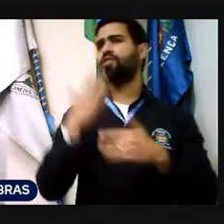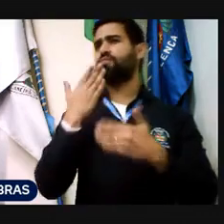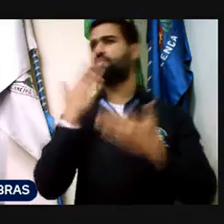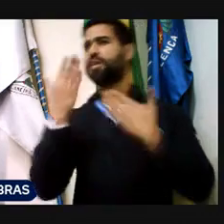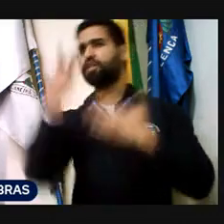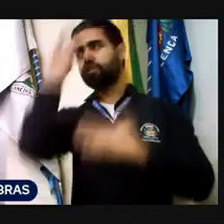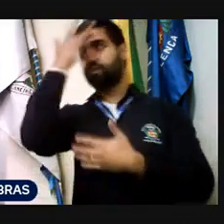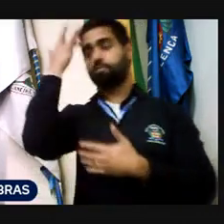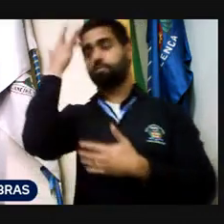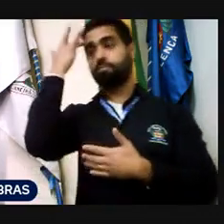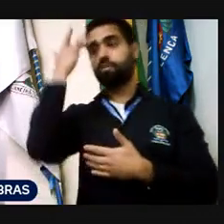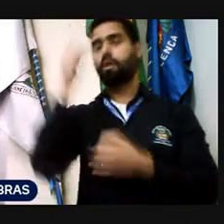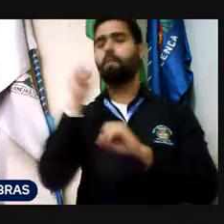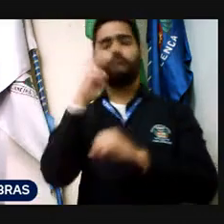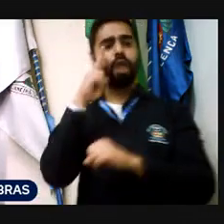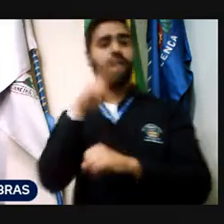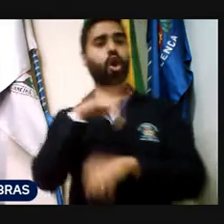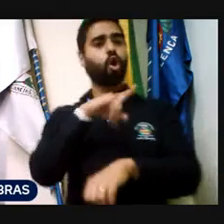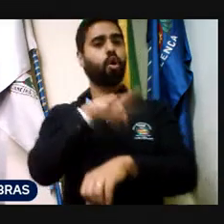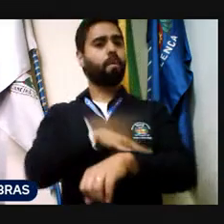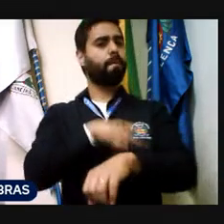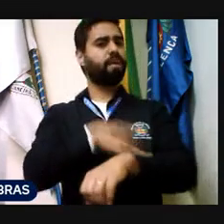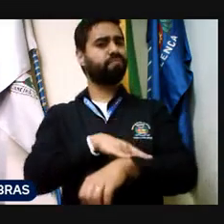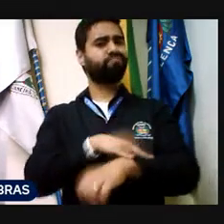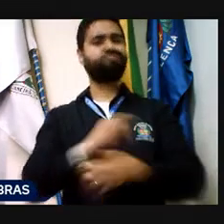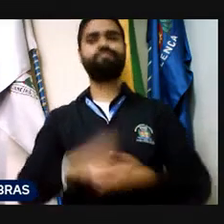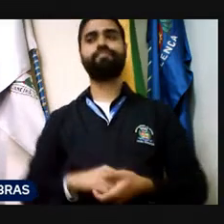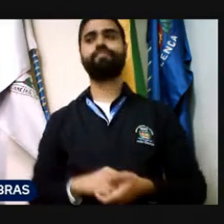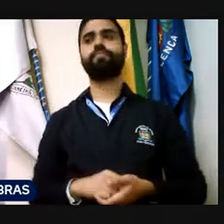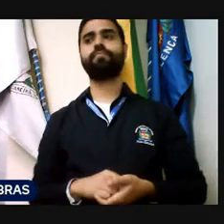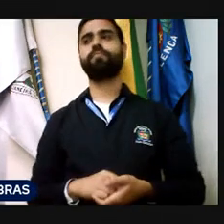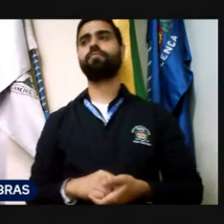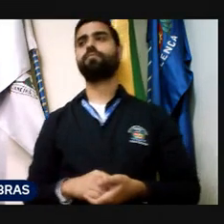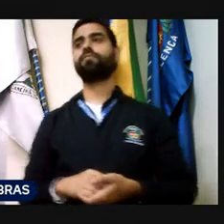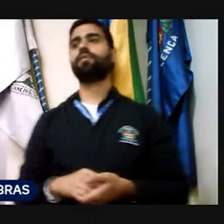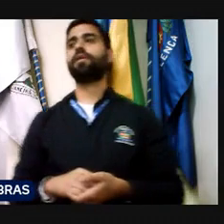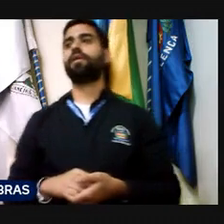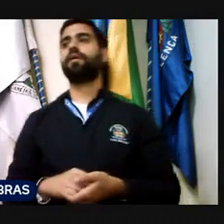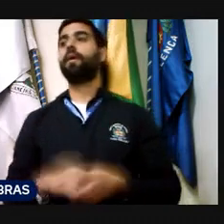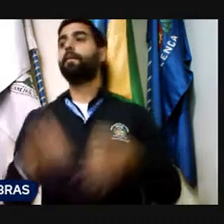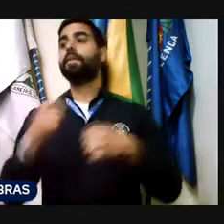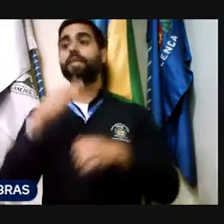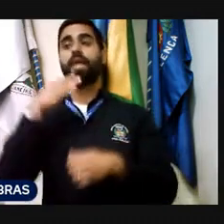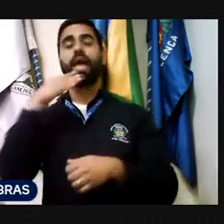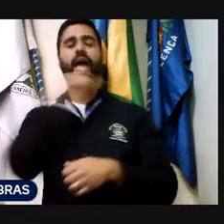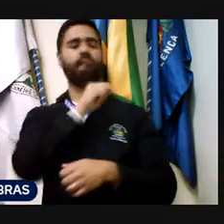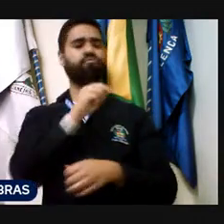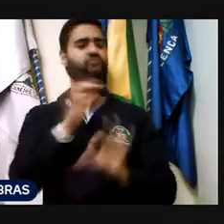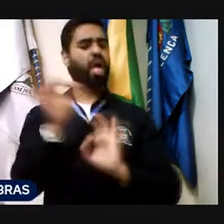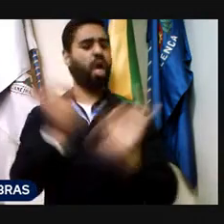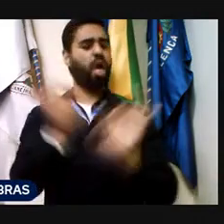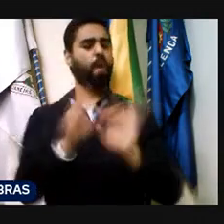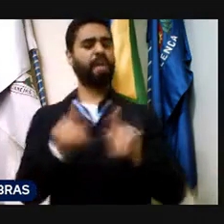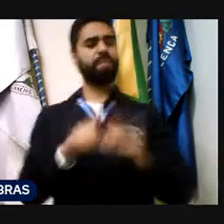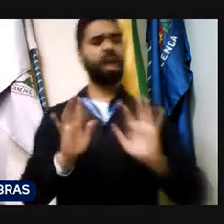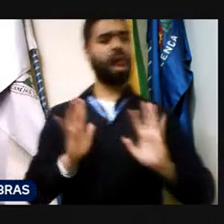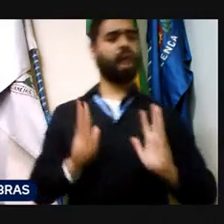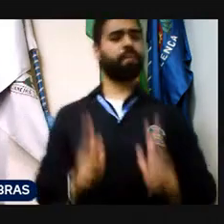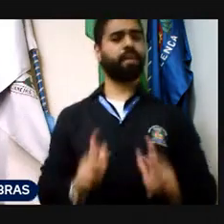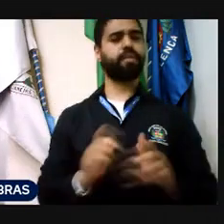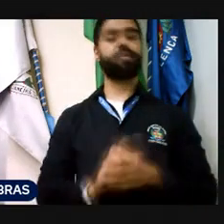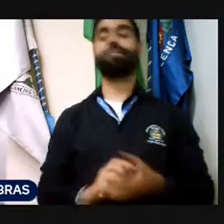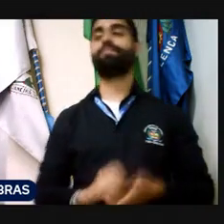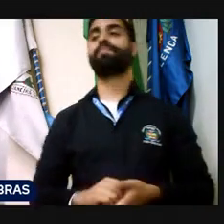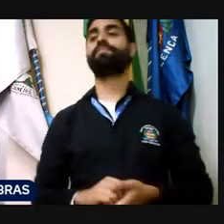reivindicações munícipes, pude constatar que os banheiros referidos ao terminal necessitam com urgência de reparos e higienização.